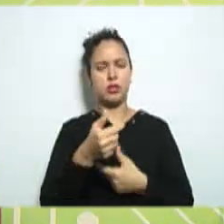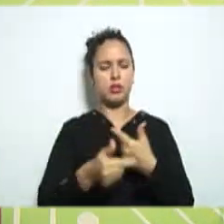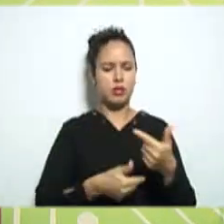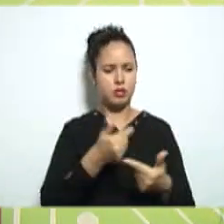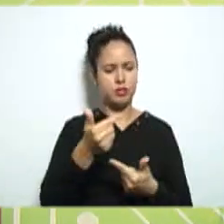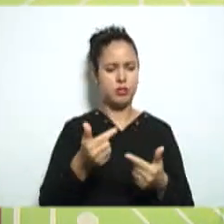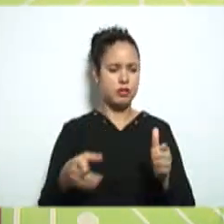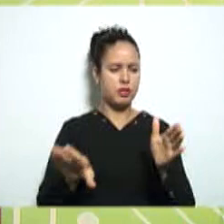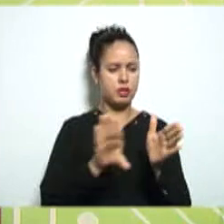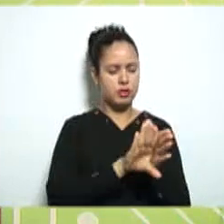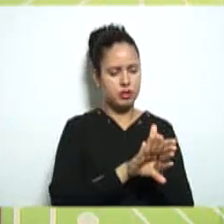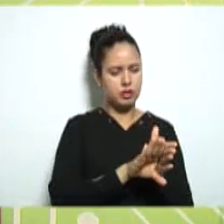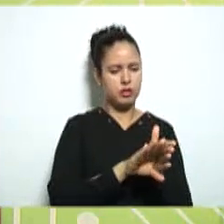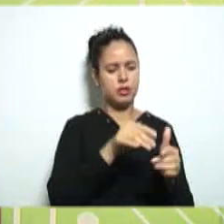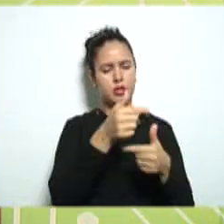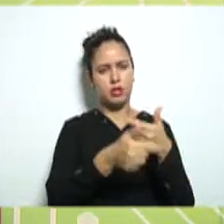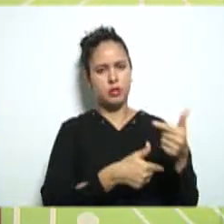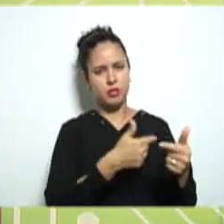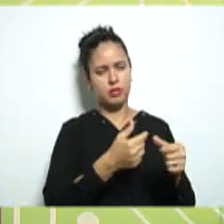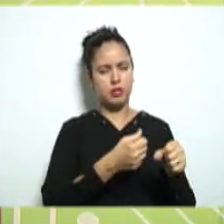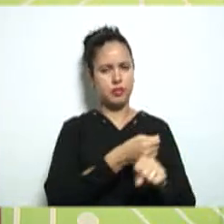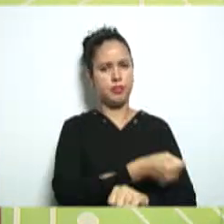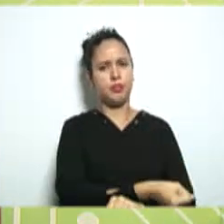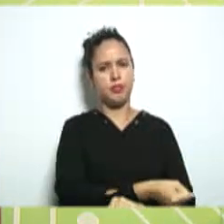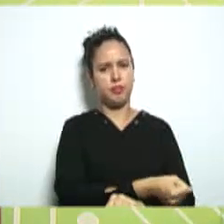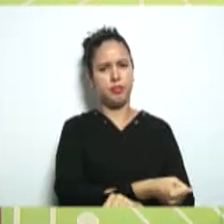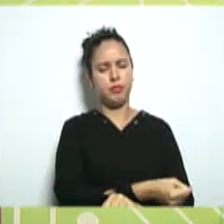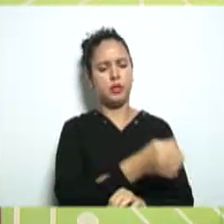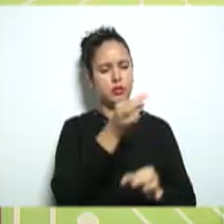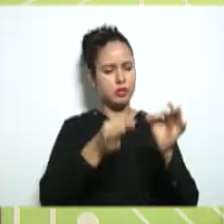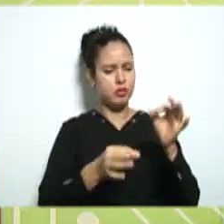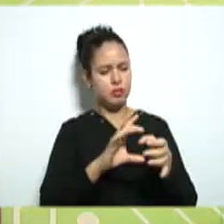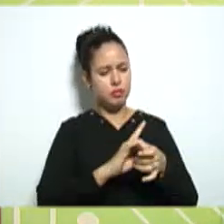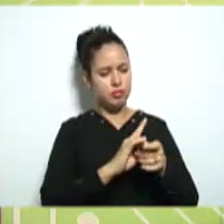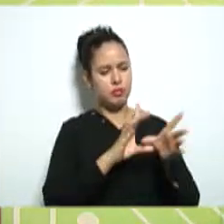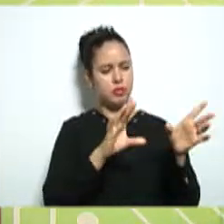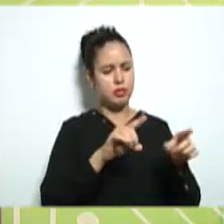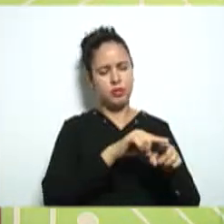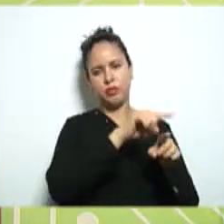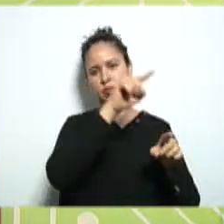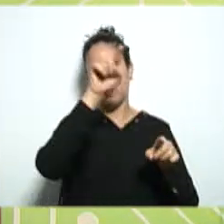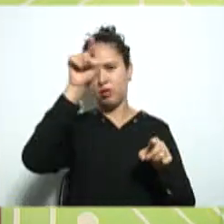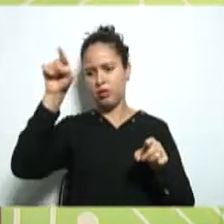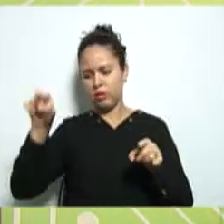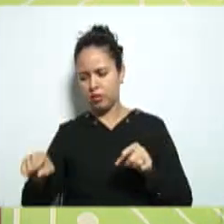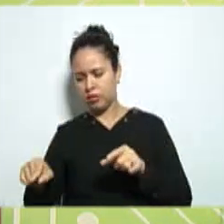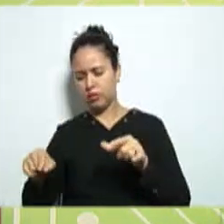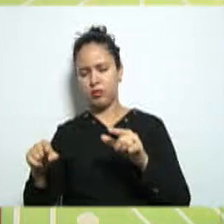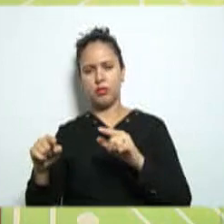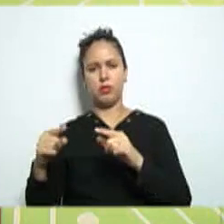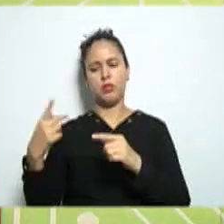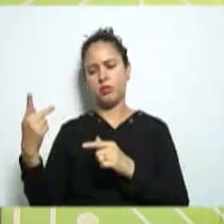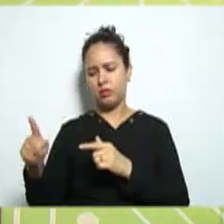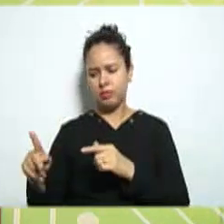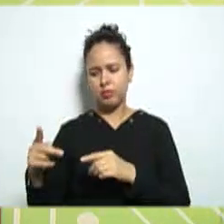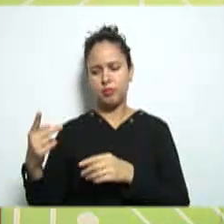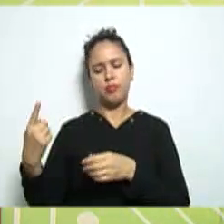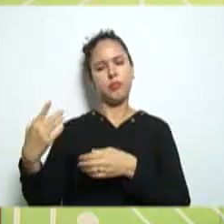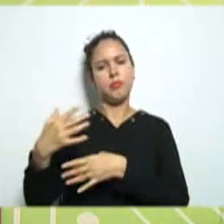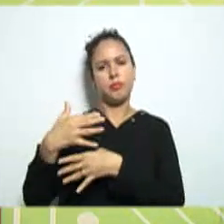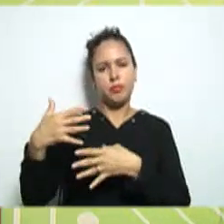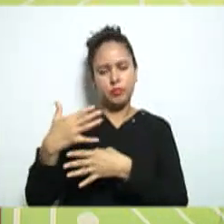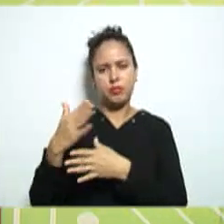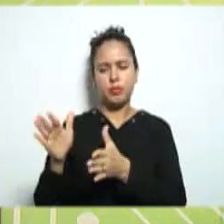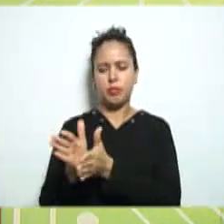um trabalho escravo. Aí a justiça liberta aquela pessoa. Aí a pessoa volta para a sua cidade, para a sua